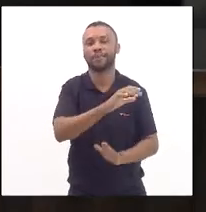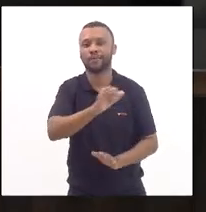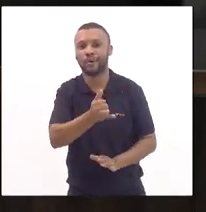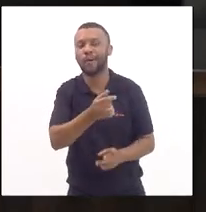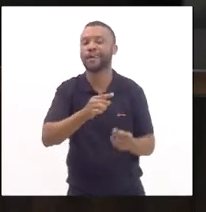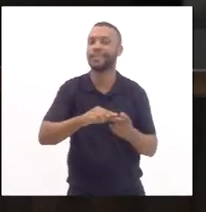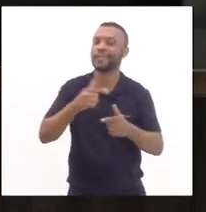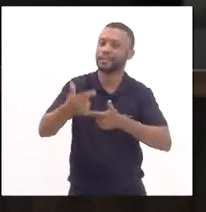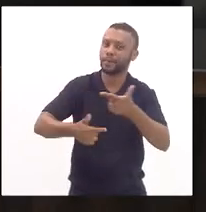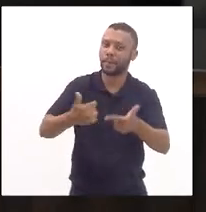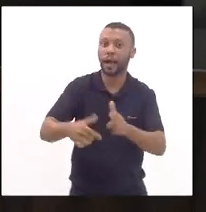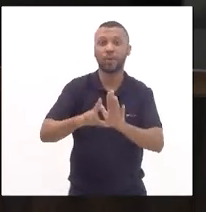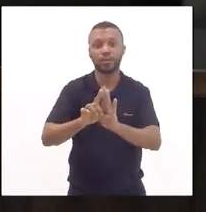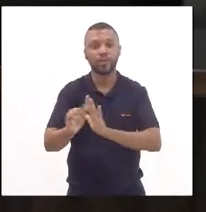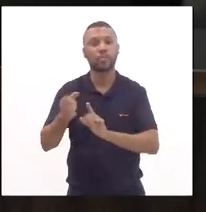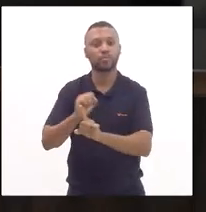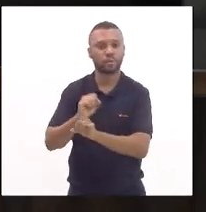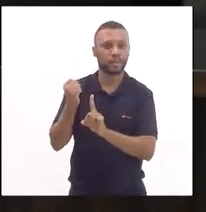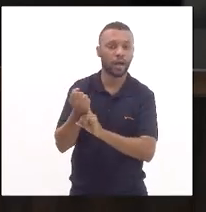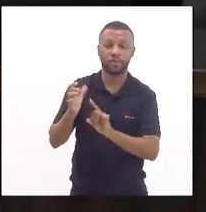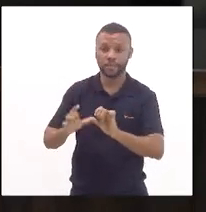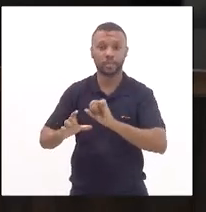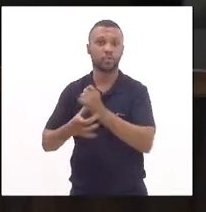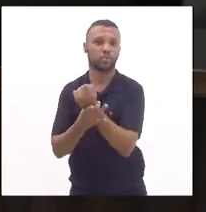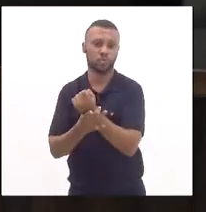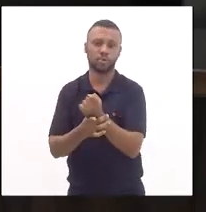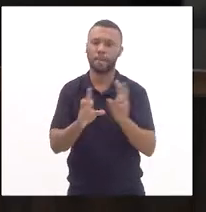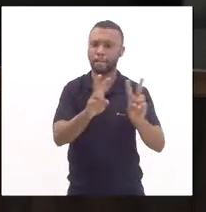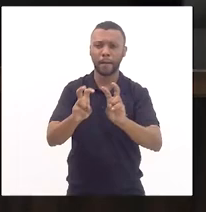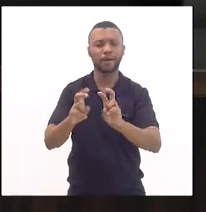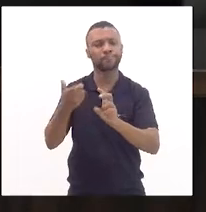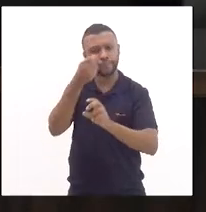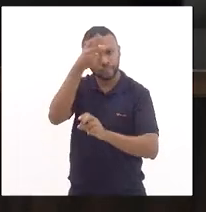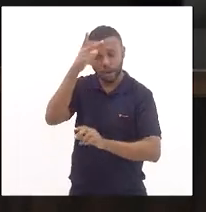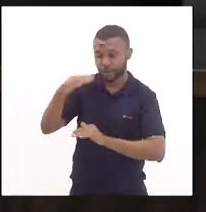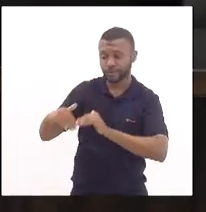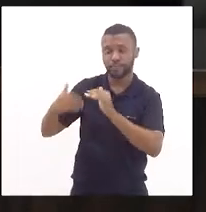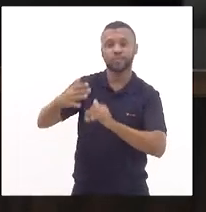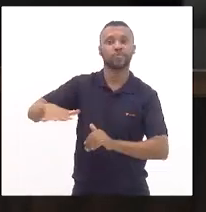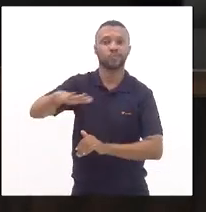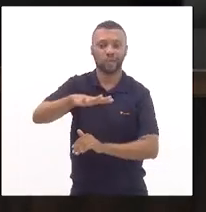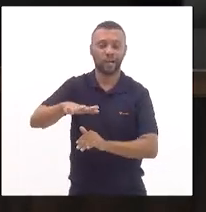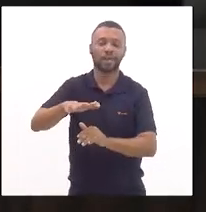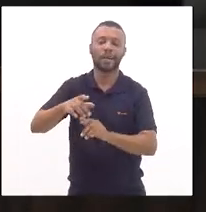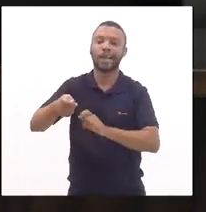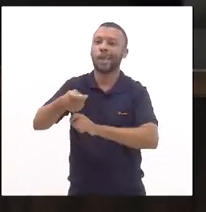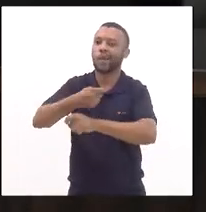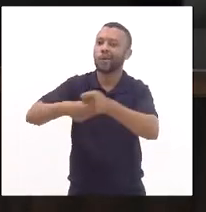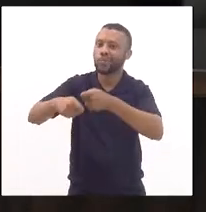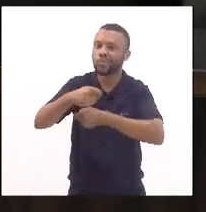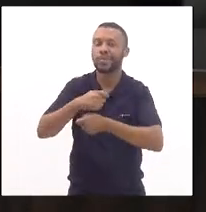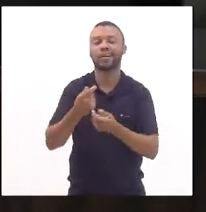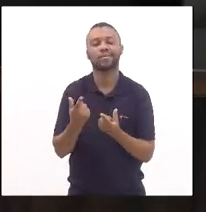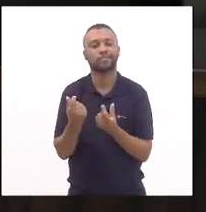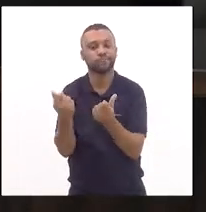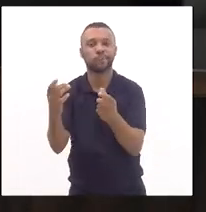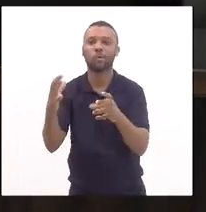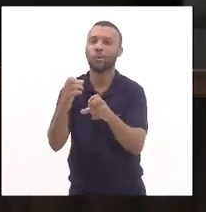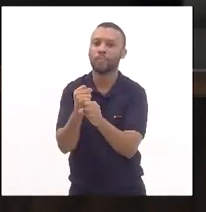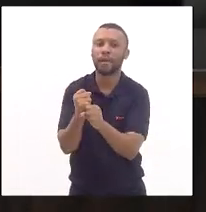Trabalho, Legislação Social e Seguridade Social, Assuntos Municipais, Desenvolvimento Regional, Economia e Comércio e